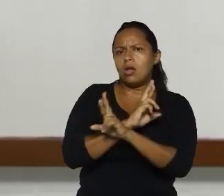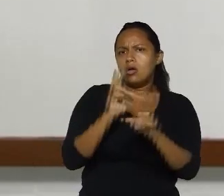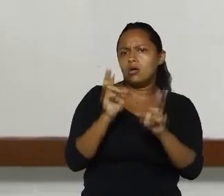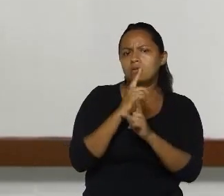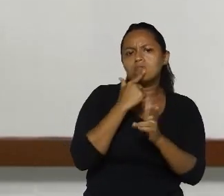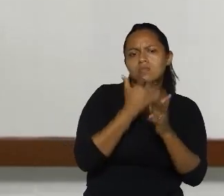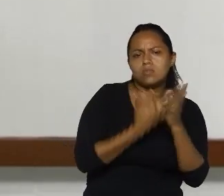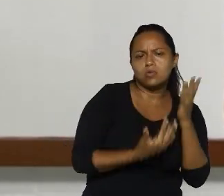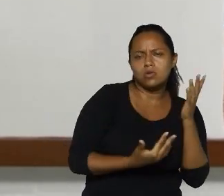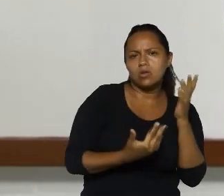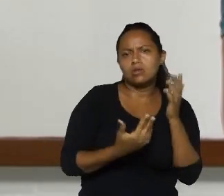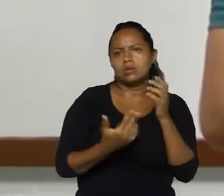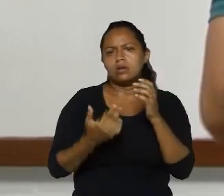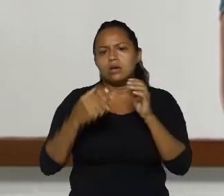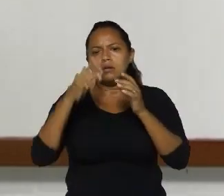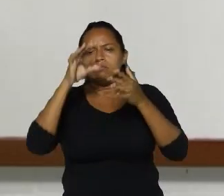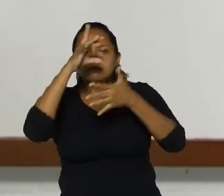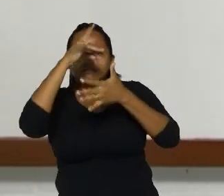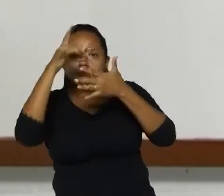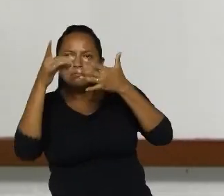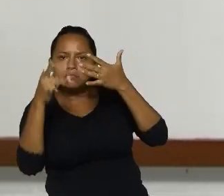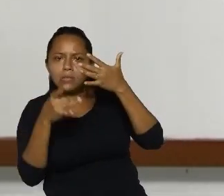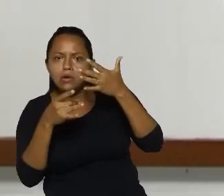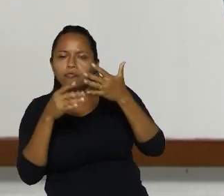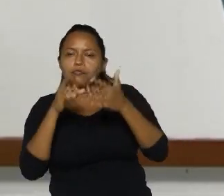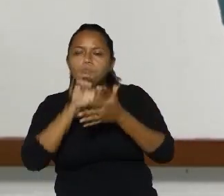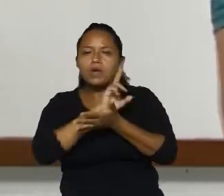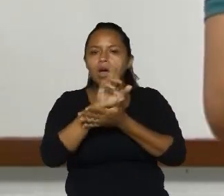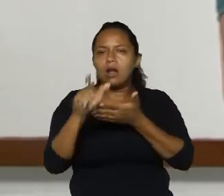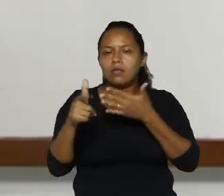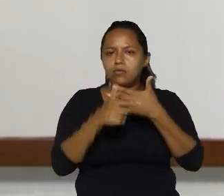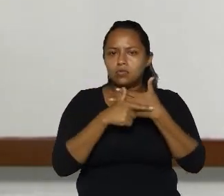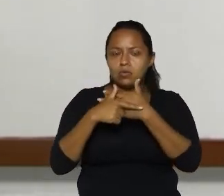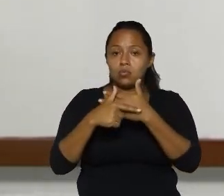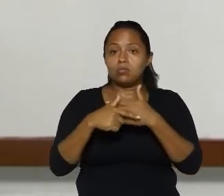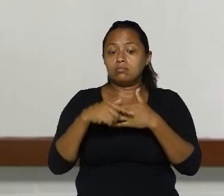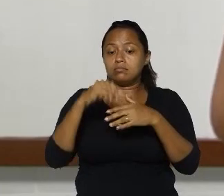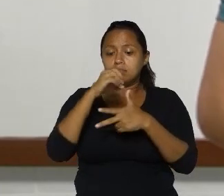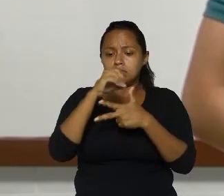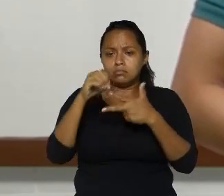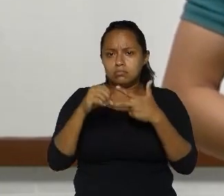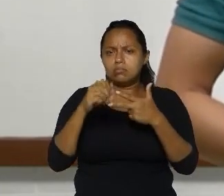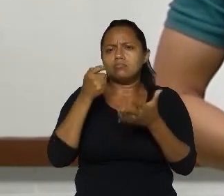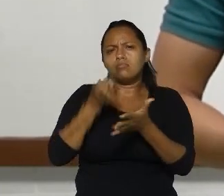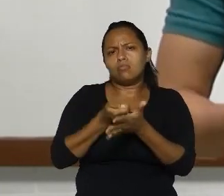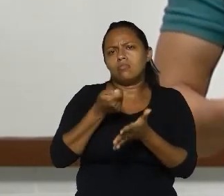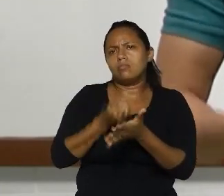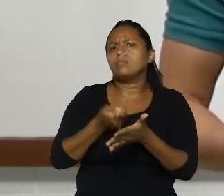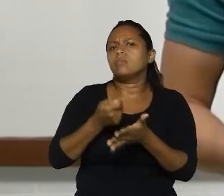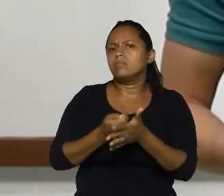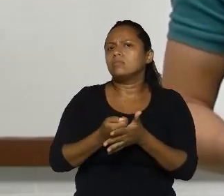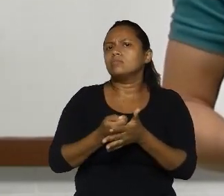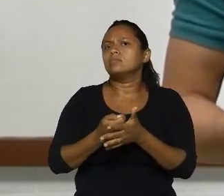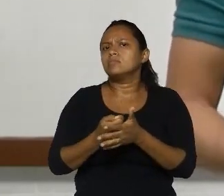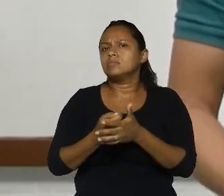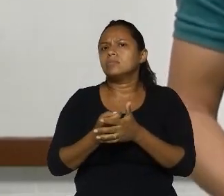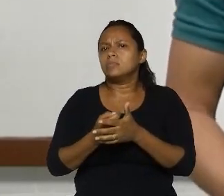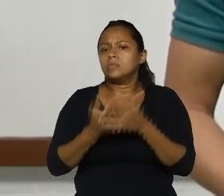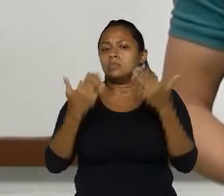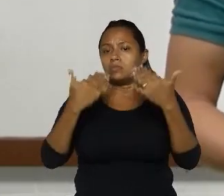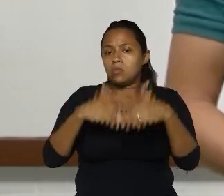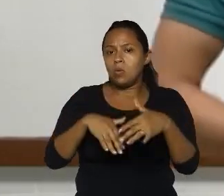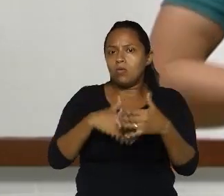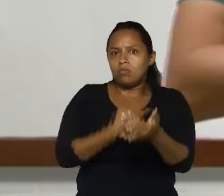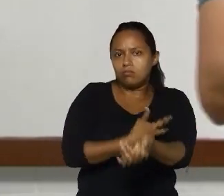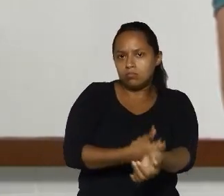o sangue e os seus elementos com diversas funções. E o Enem, ele cobra muito esse tipo de exame, o